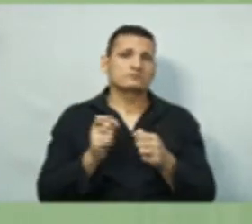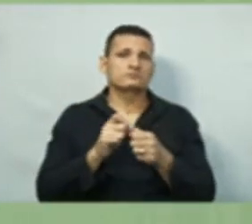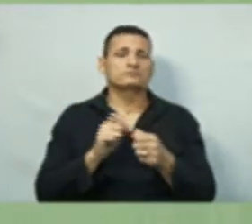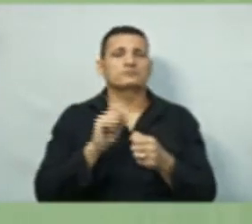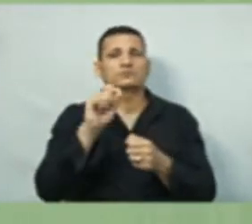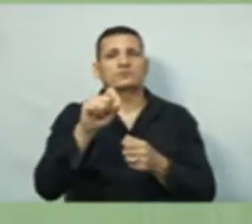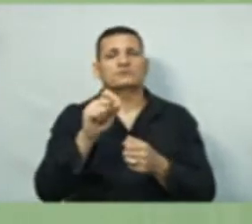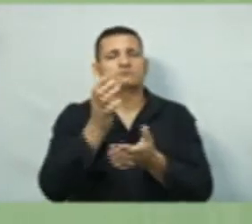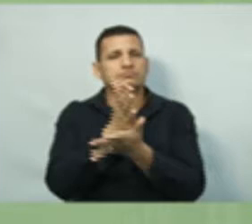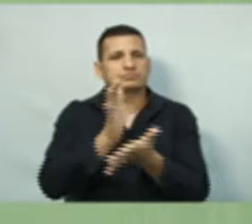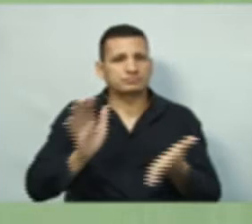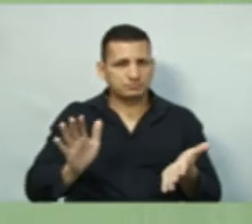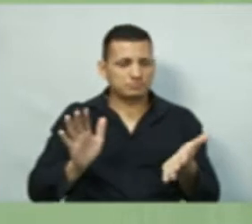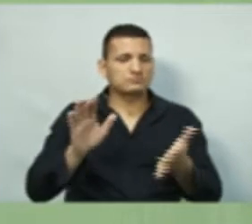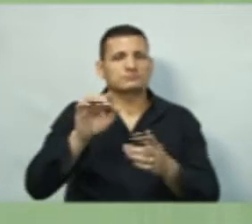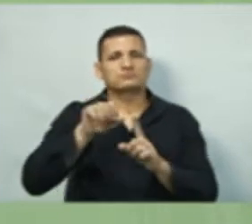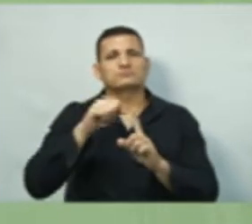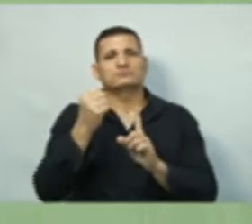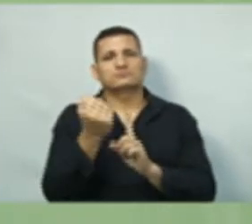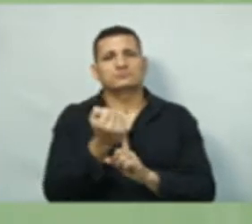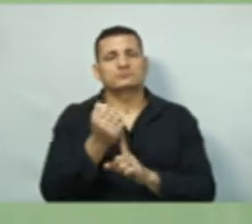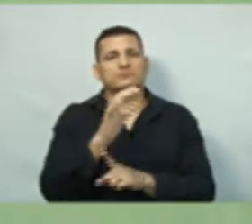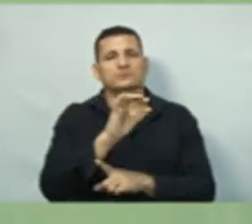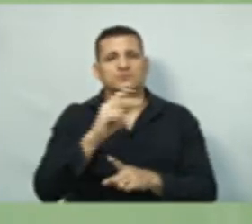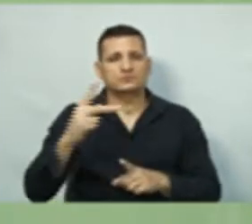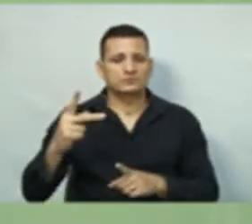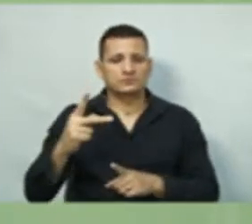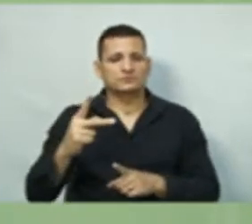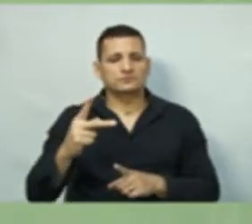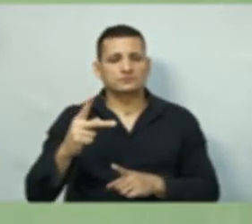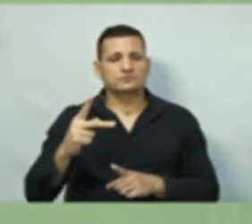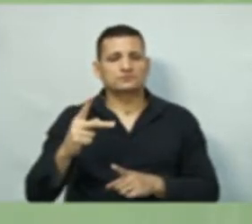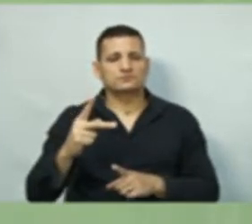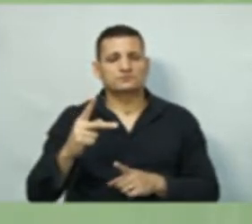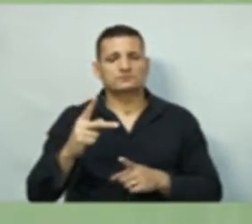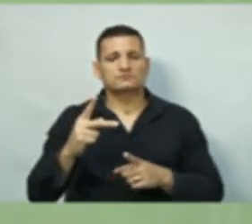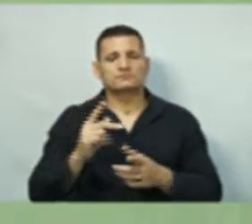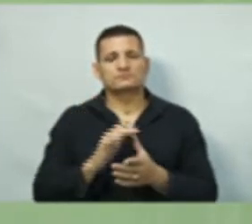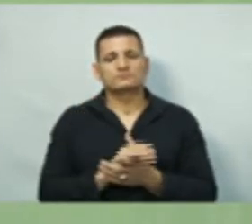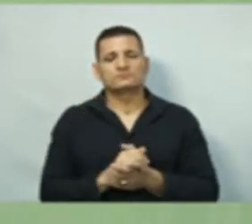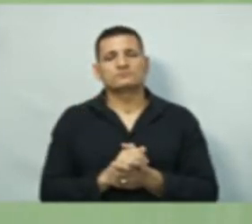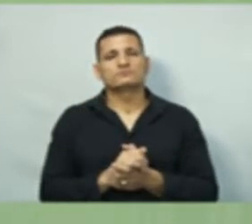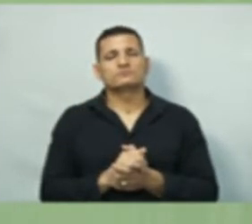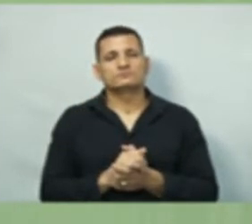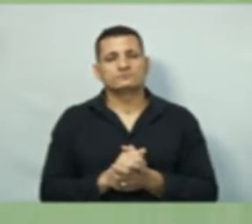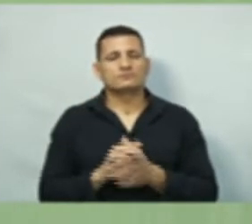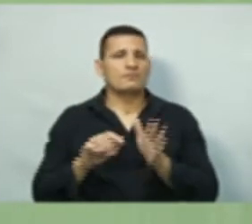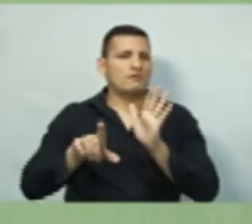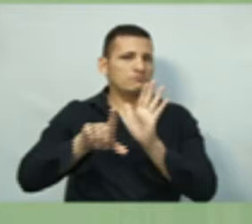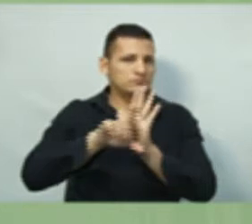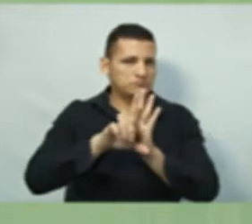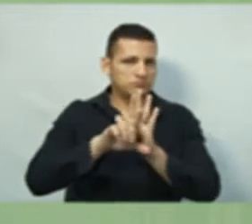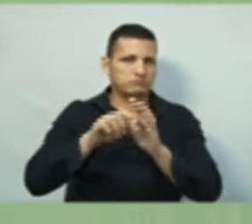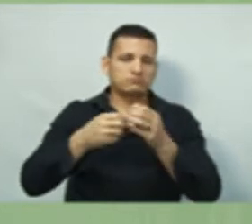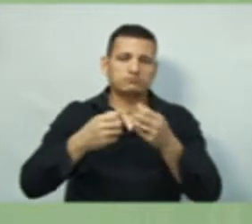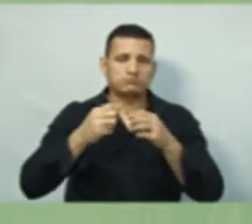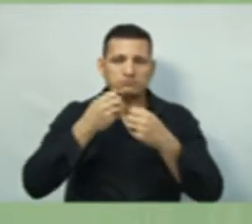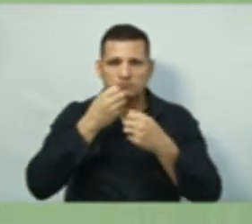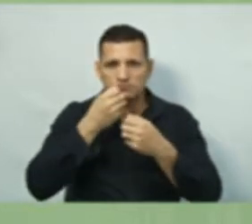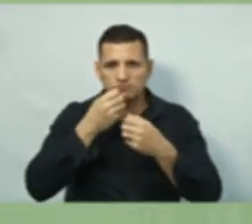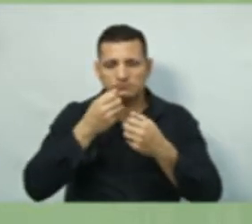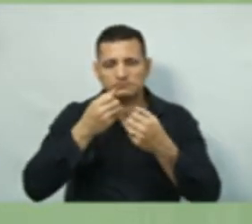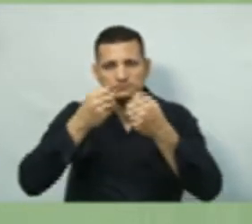extinção da sociedade cooperativa com a baixa definitivamente perante os órgãos legais.